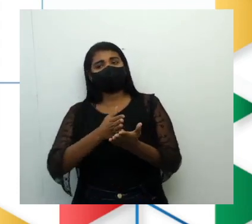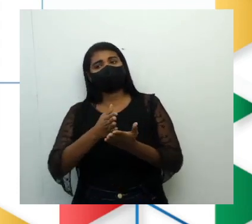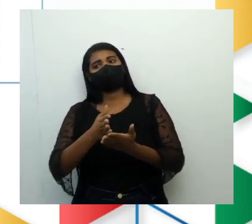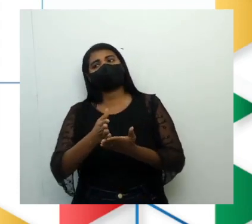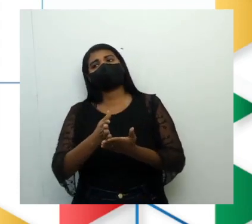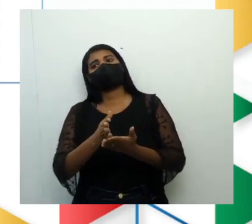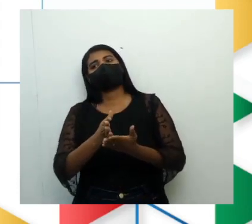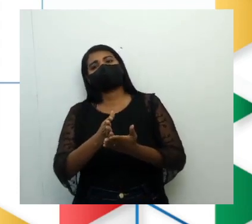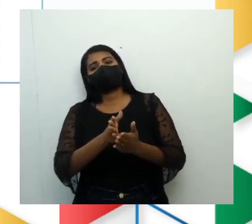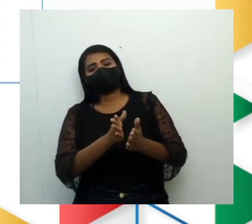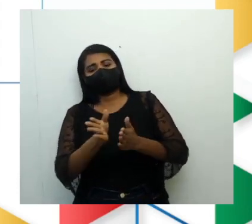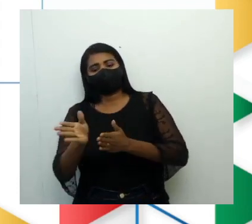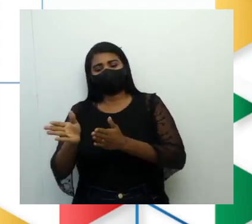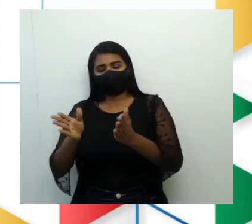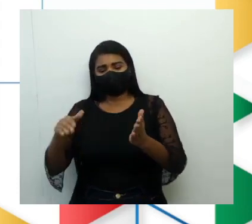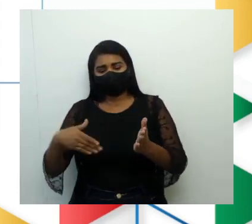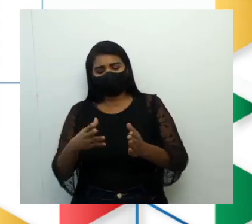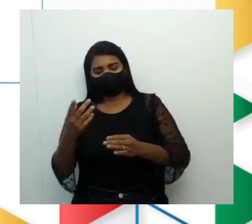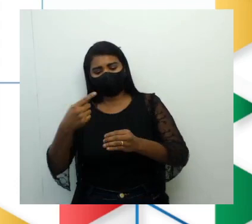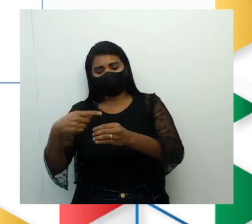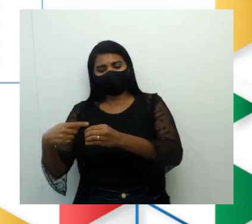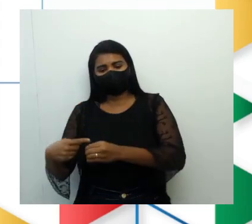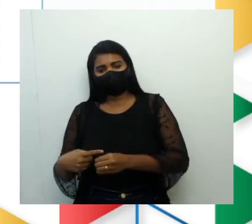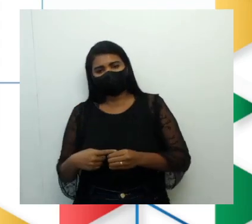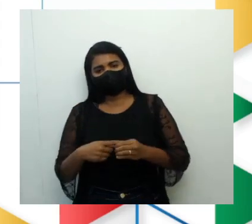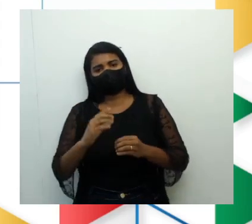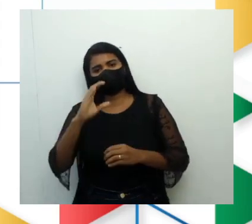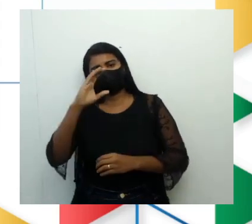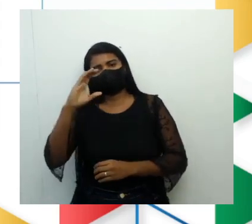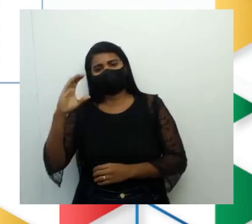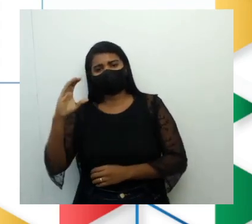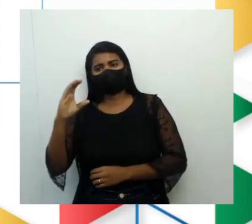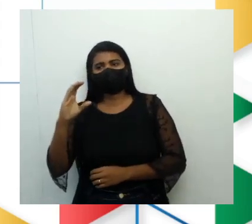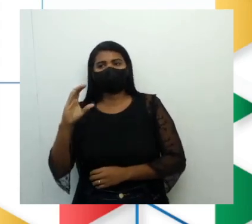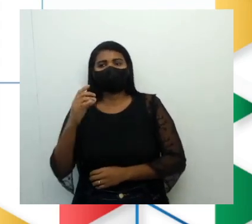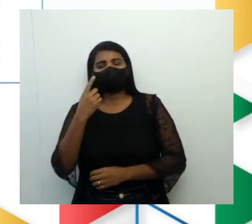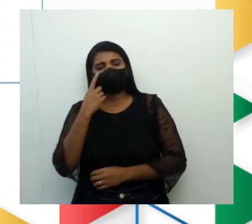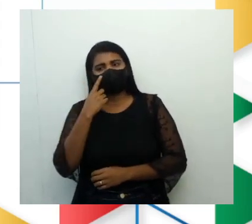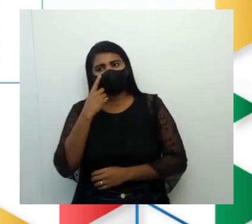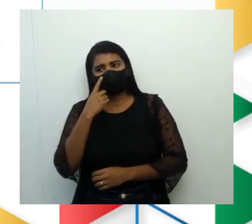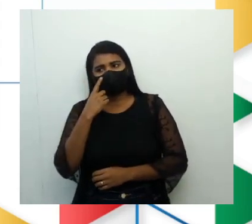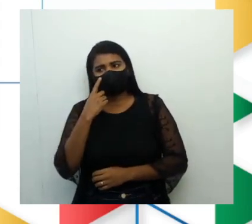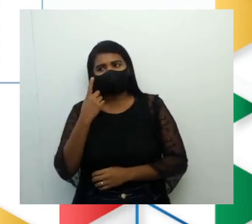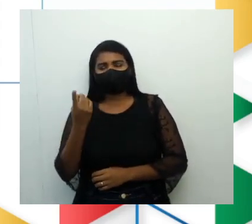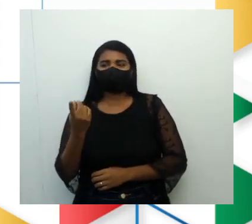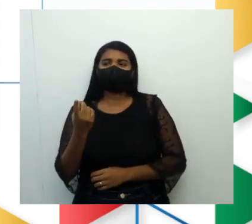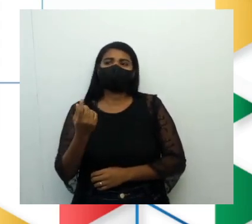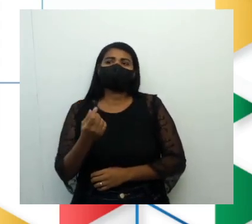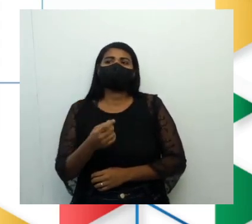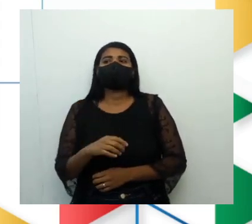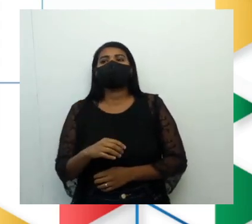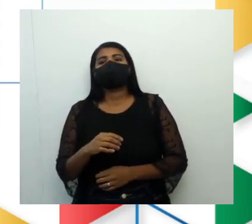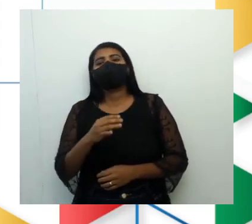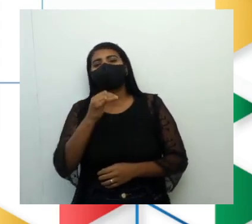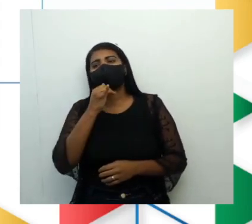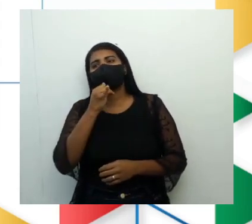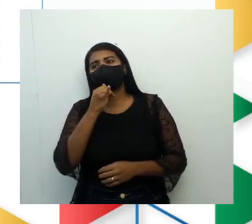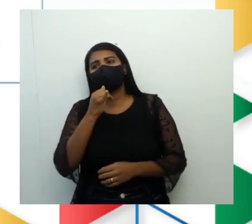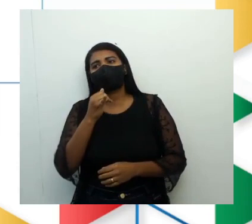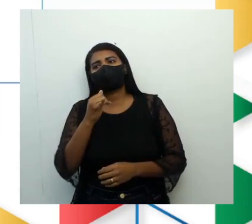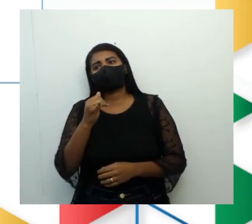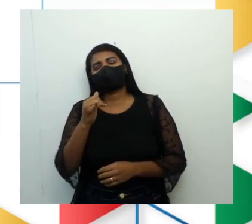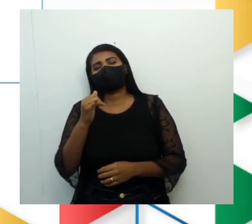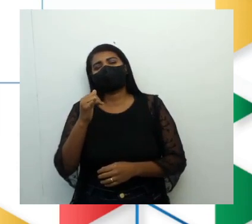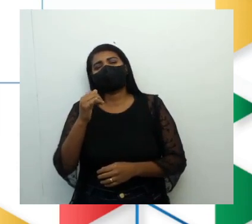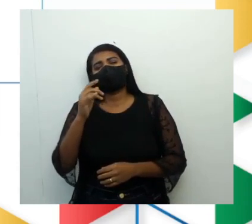penetração de direção do interior ao continente. Essas drogas que vocês aí são grandes especiarias, como condimentos, como